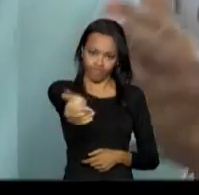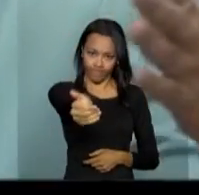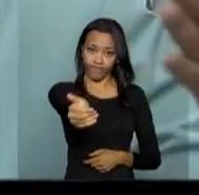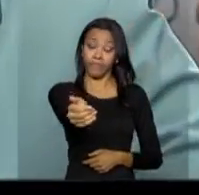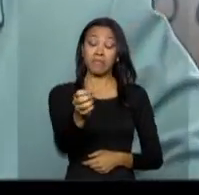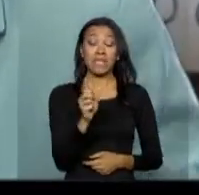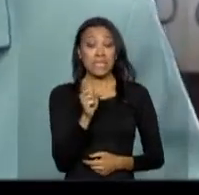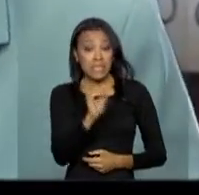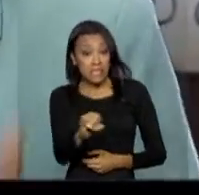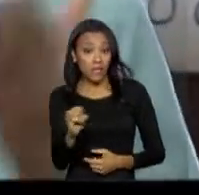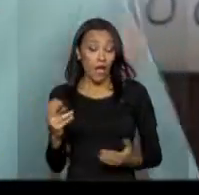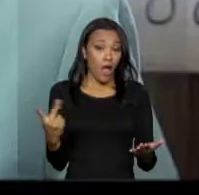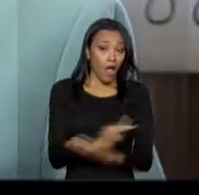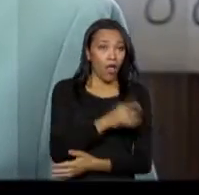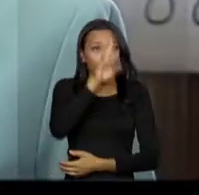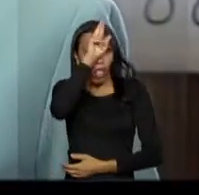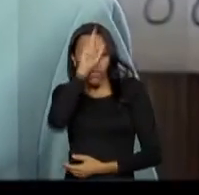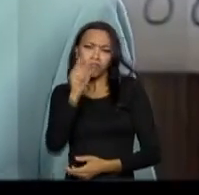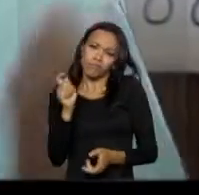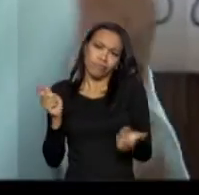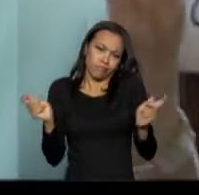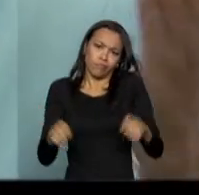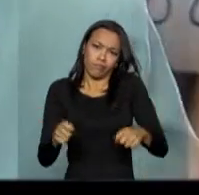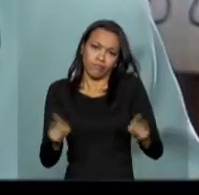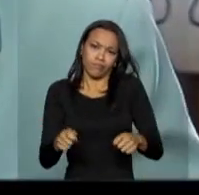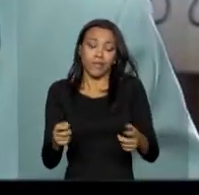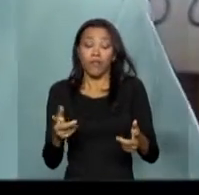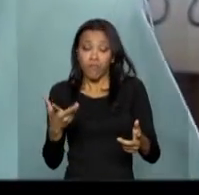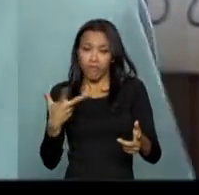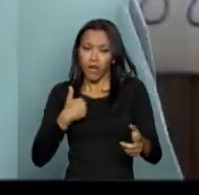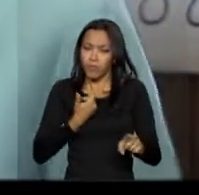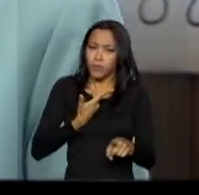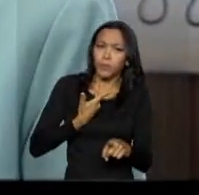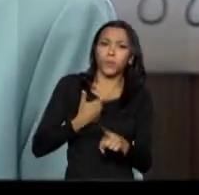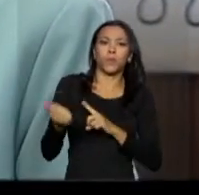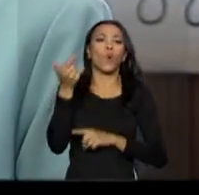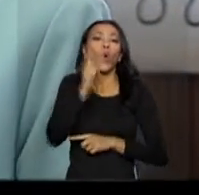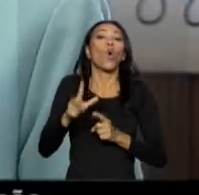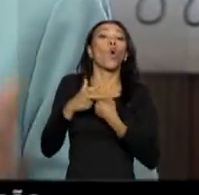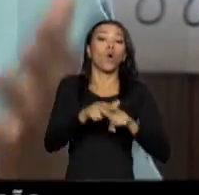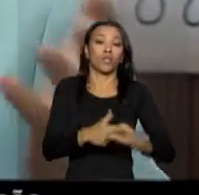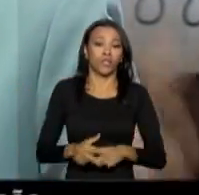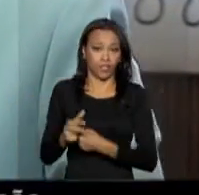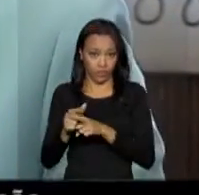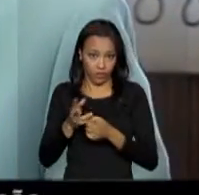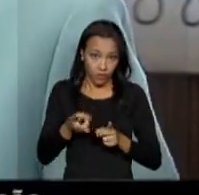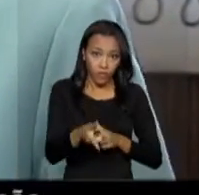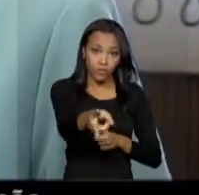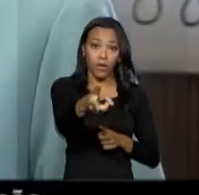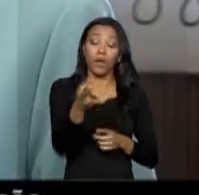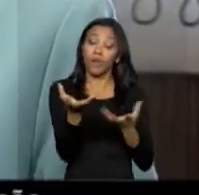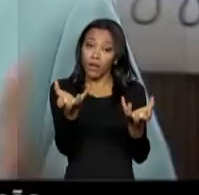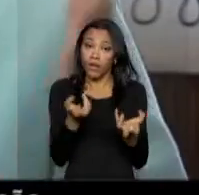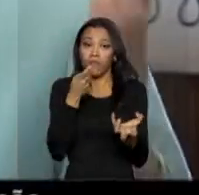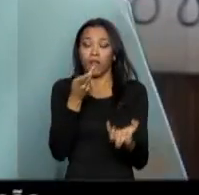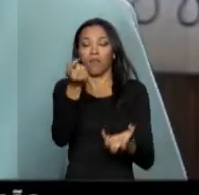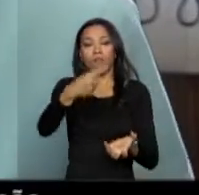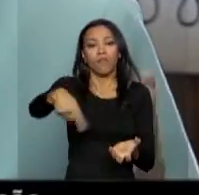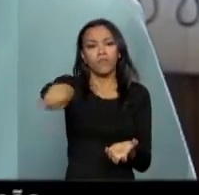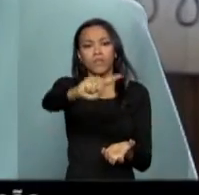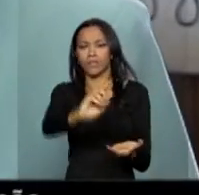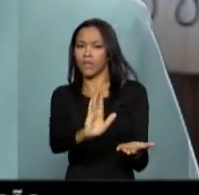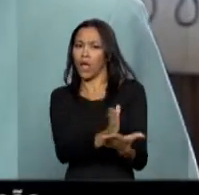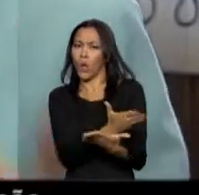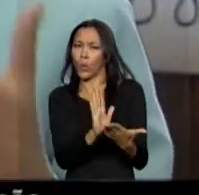Se cometemos erros e isso é possível, vamos superá-los e seguir em frente. Quero dizer a vocês,